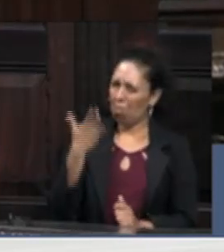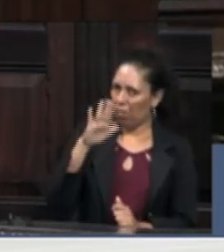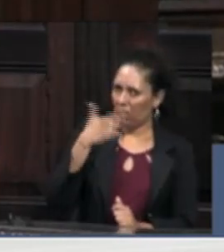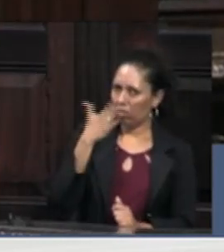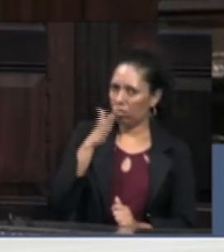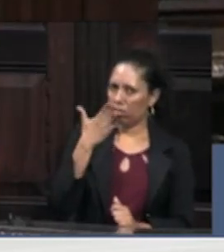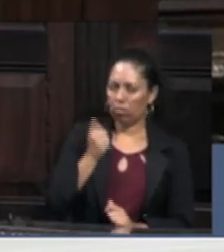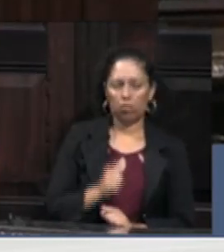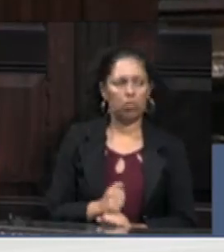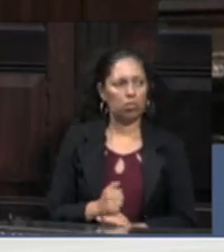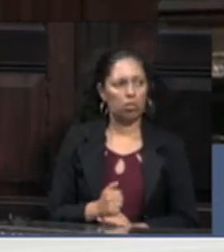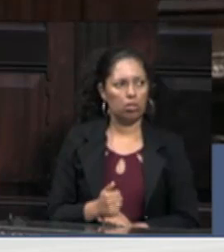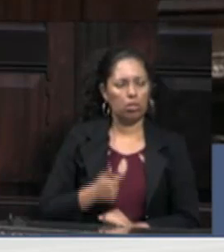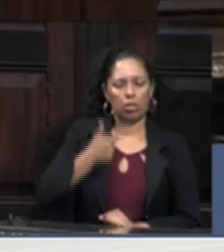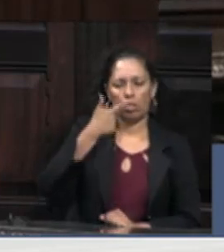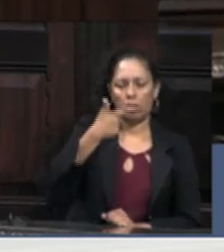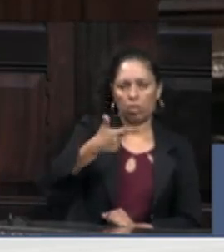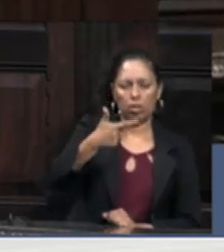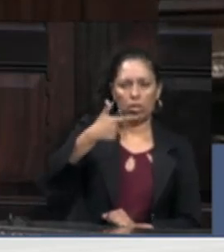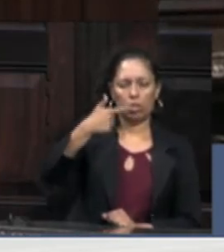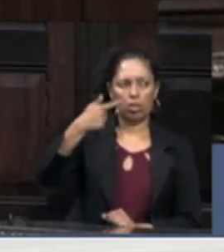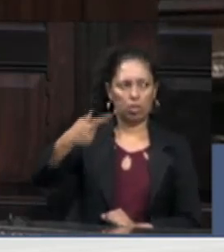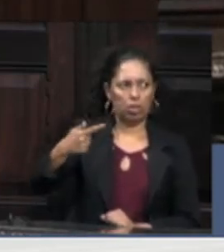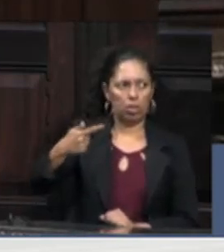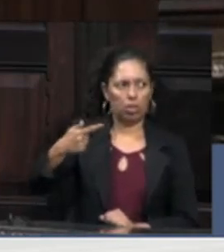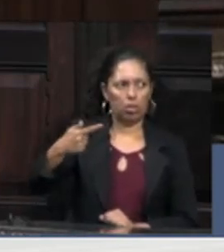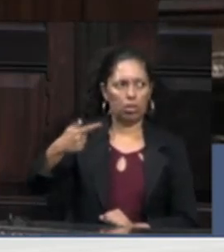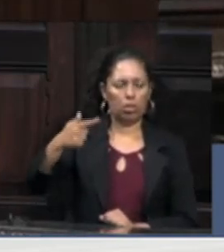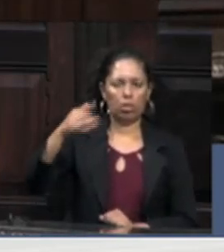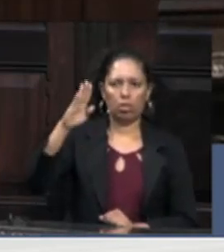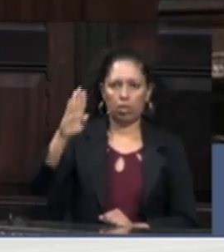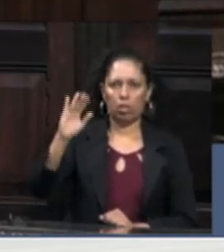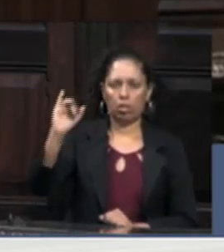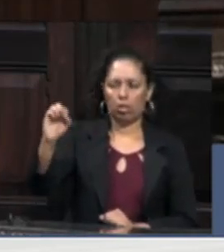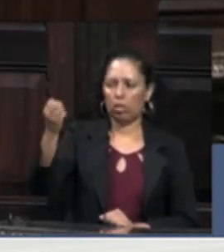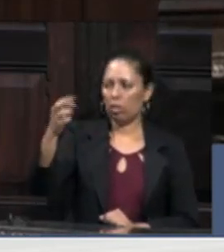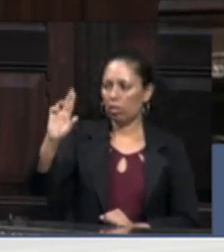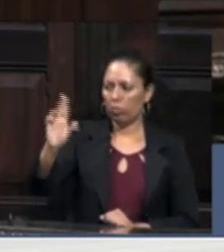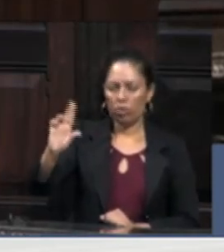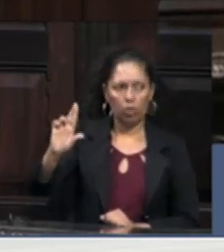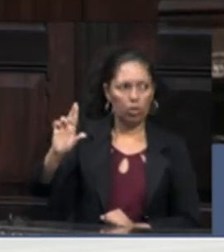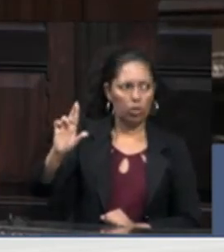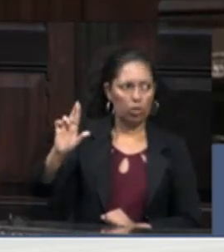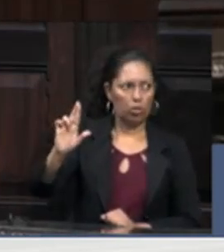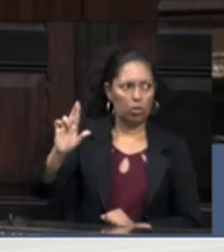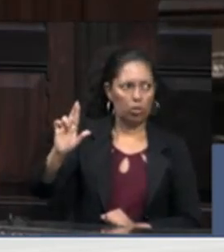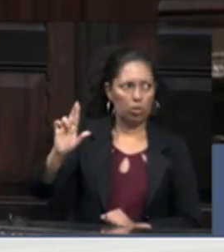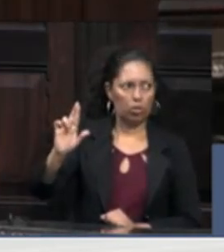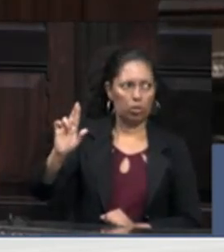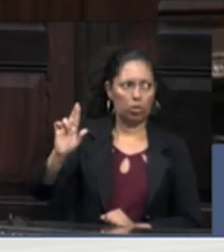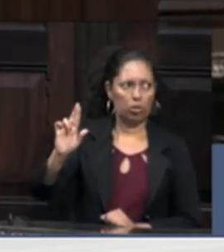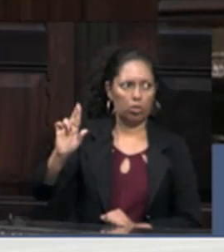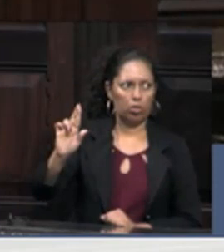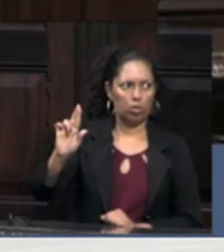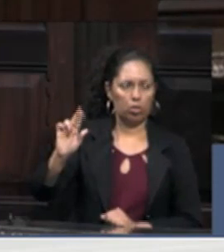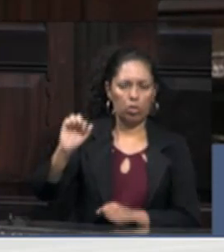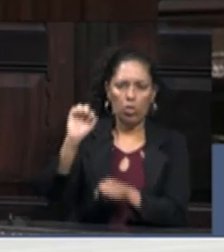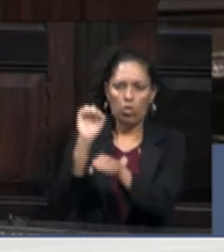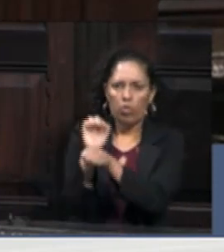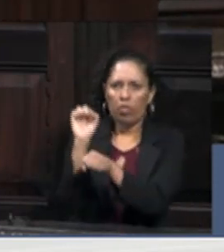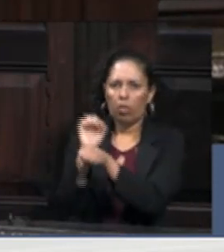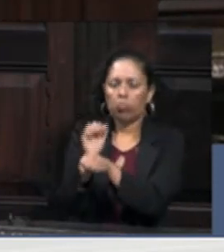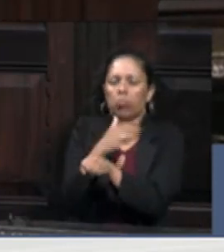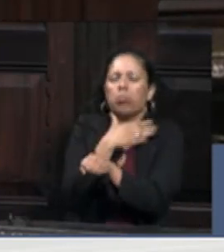torno de 77 bilhões, deputado Tio Carlos, o estoque da dívida ativa do